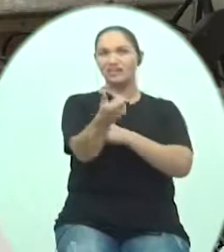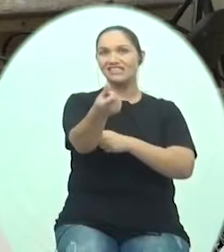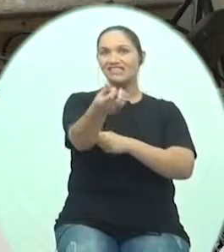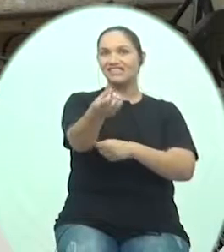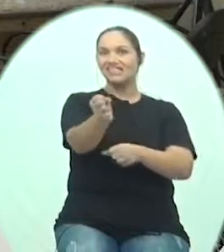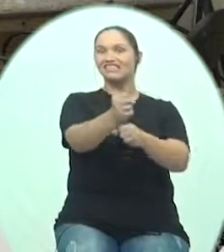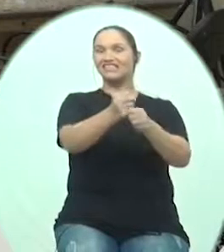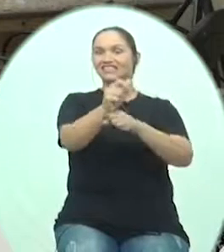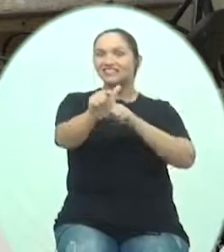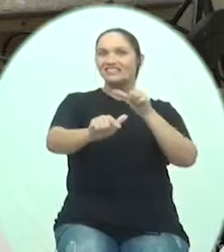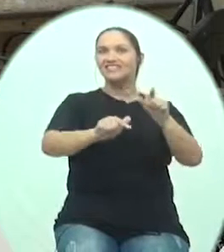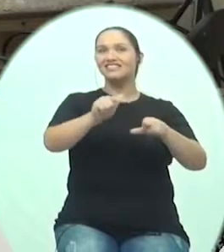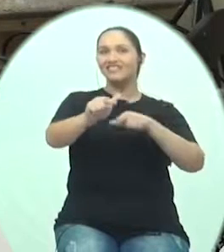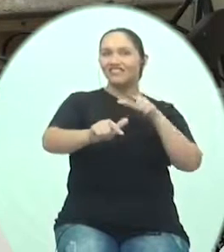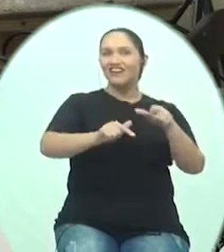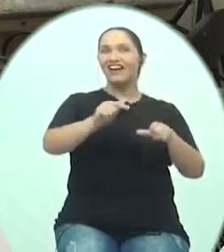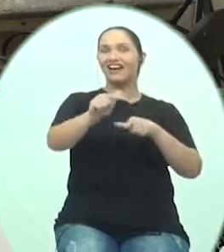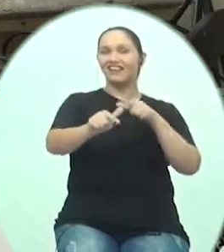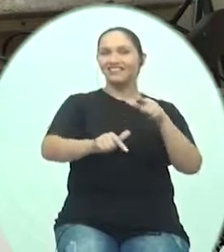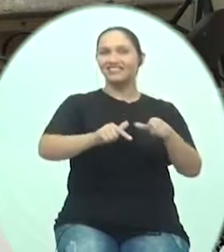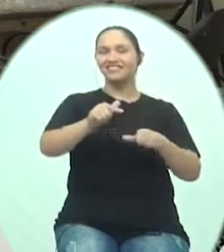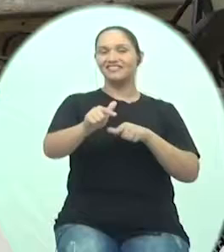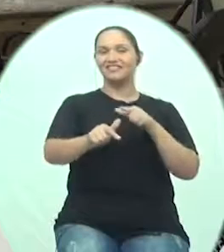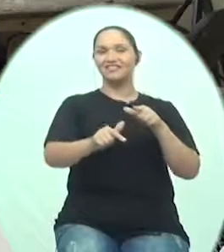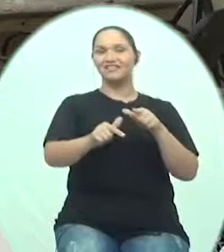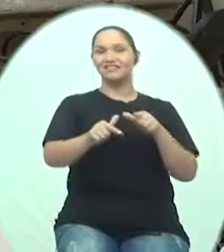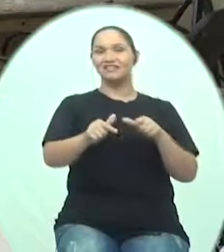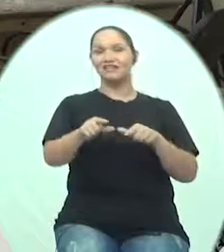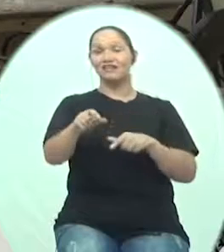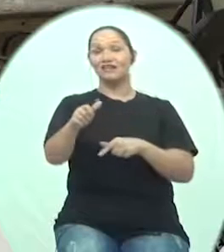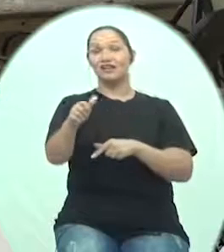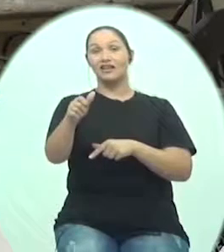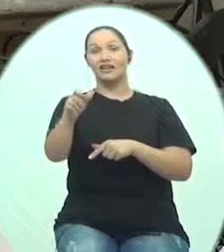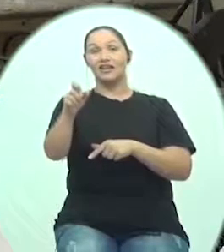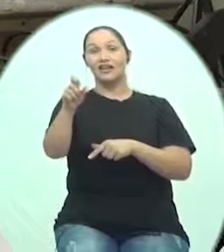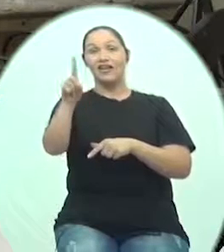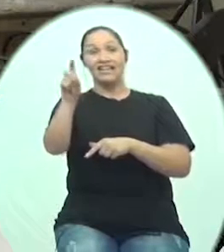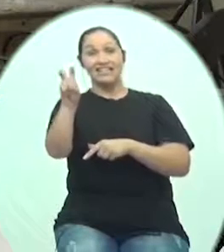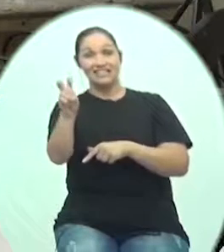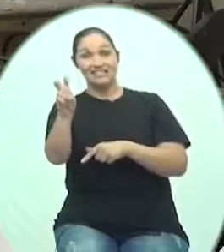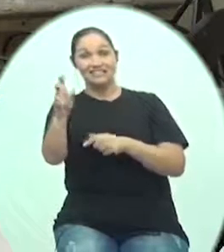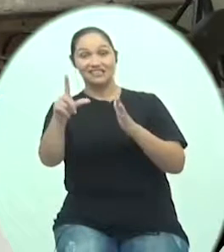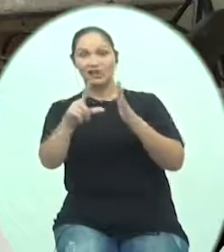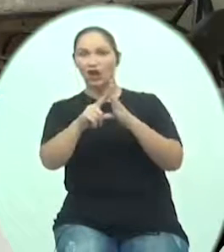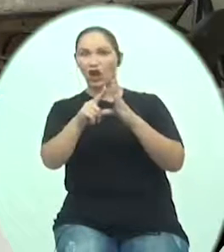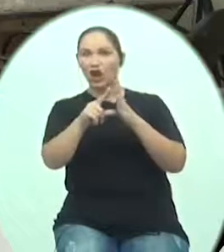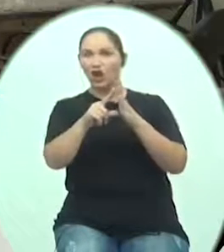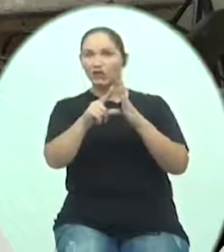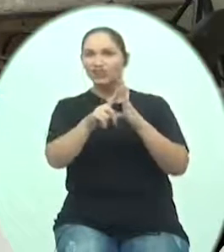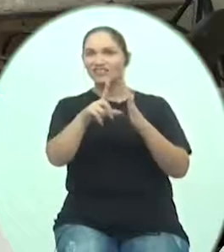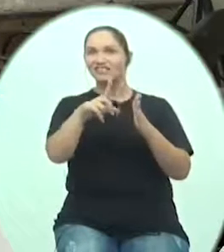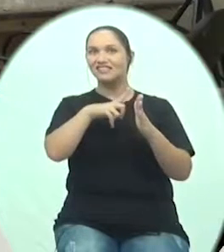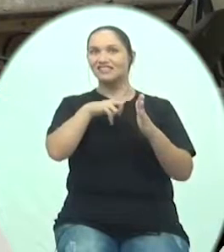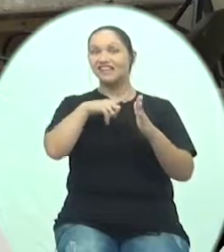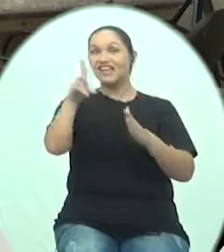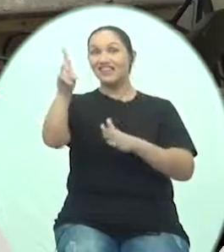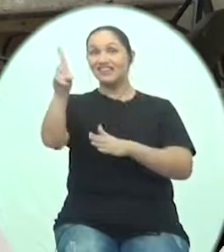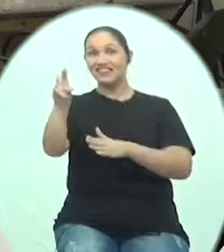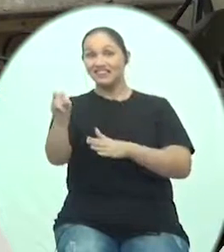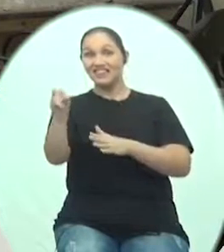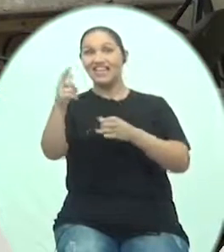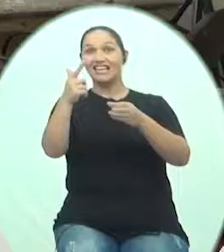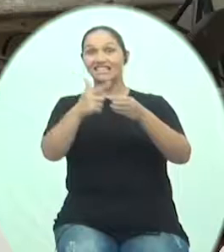atuação com os números expressivos são 15 lojas Dev varejo instalado em 10 cidades